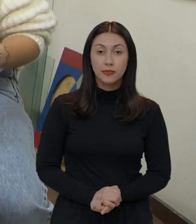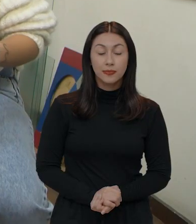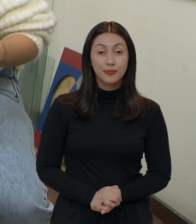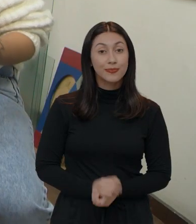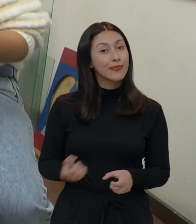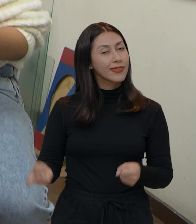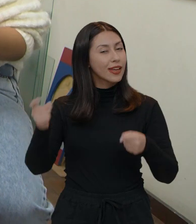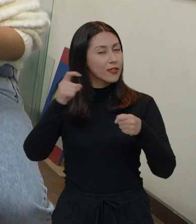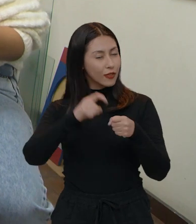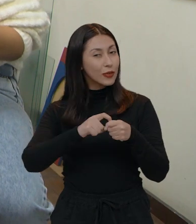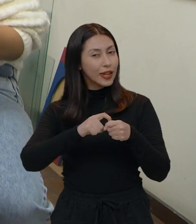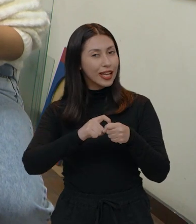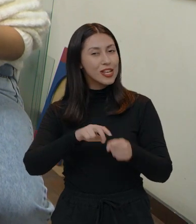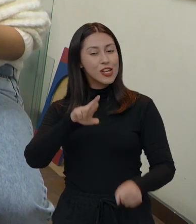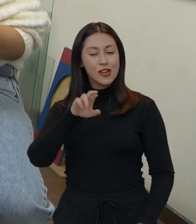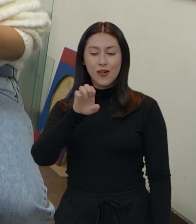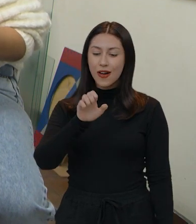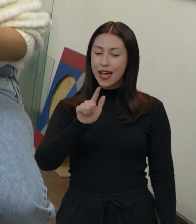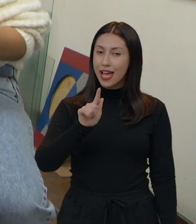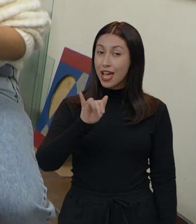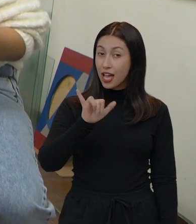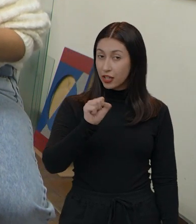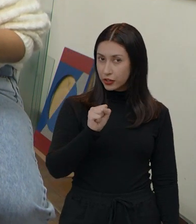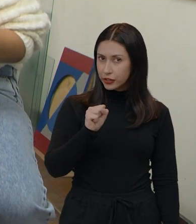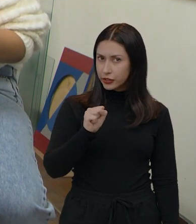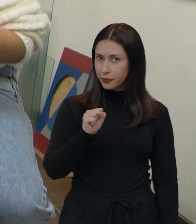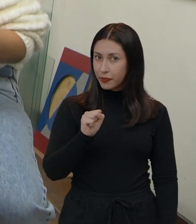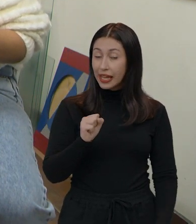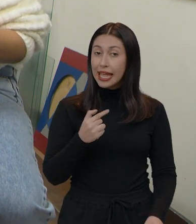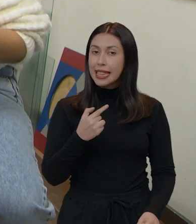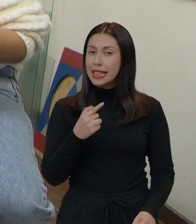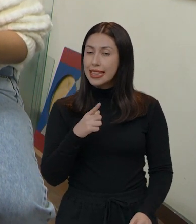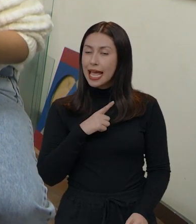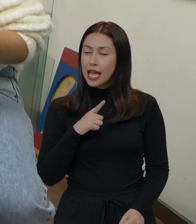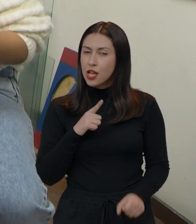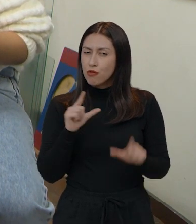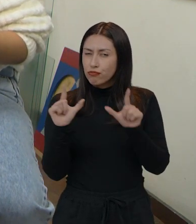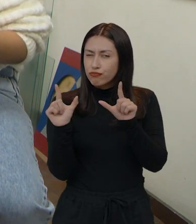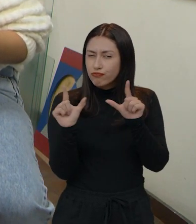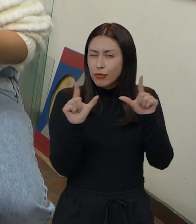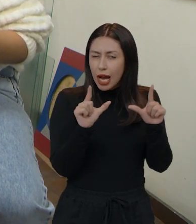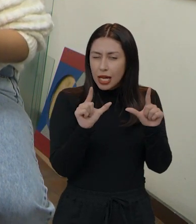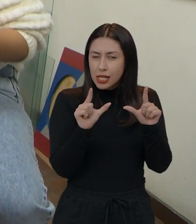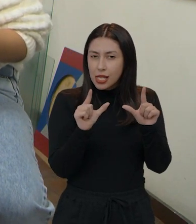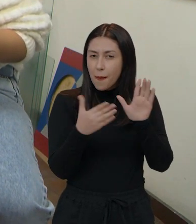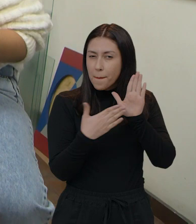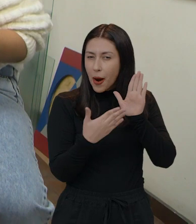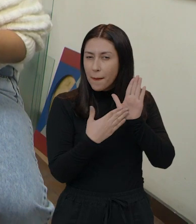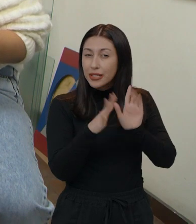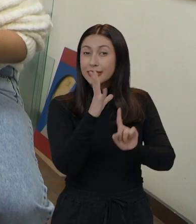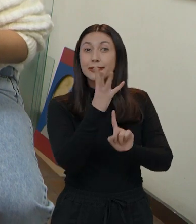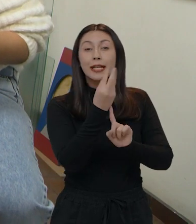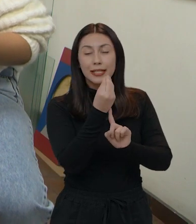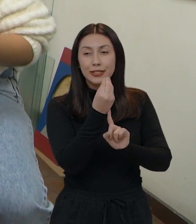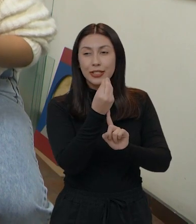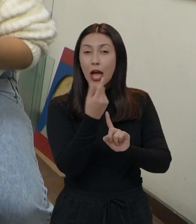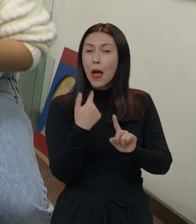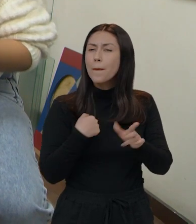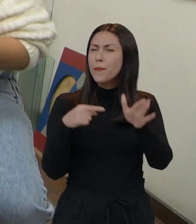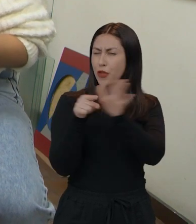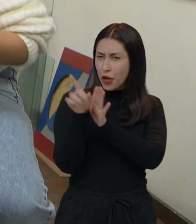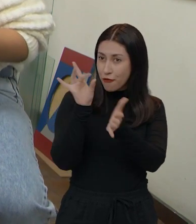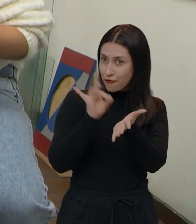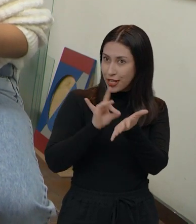Tô aqui de volta com o Regis Machado e eu trouxe um trechinho sobre a proposta da obra dele. Fui confirmar e